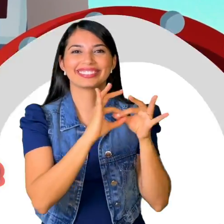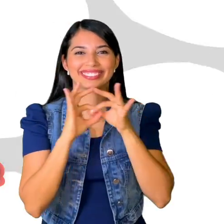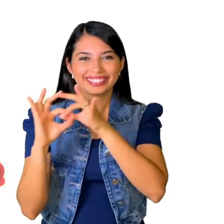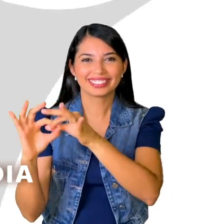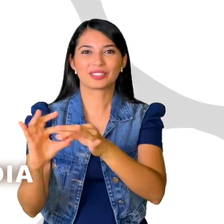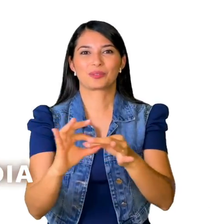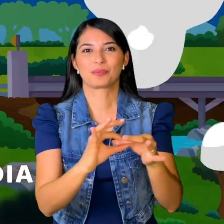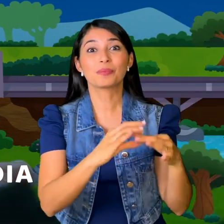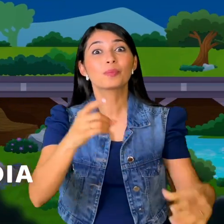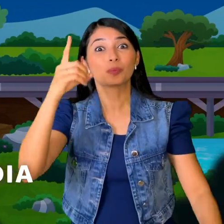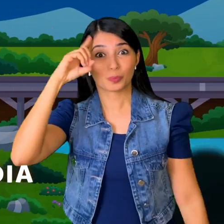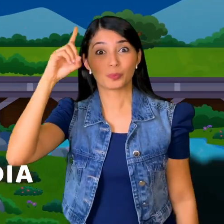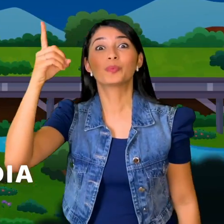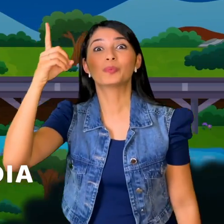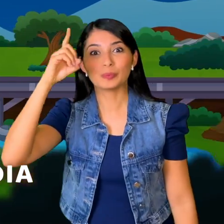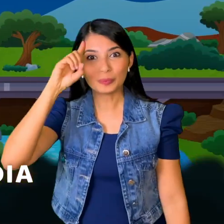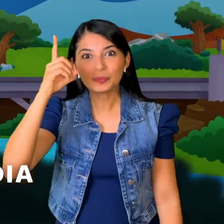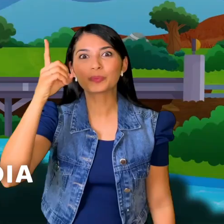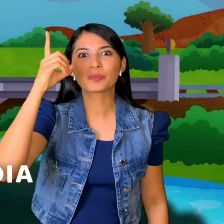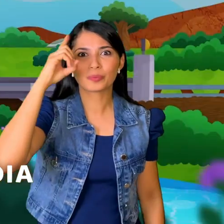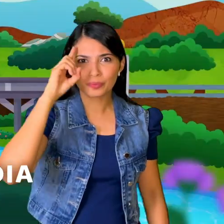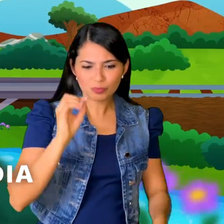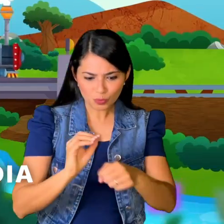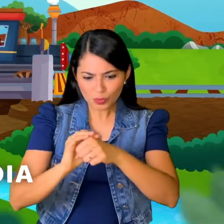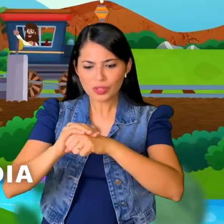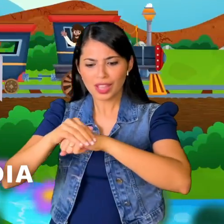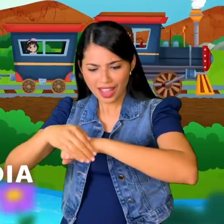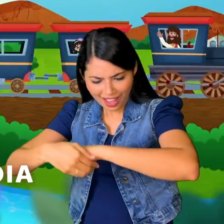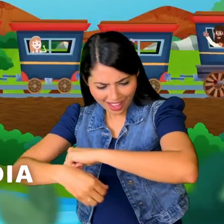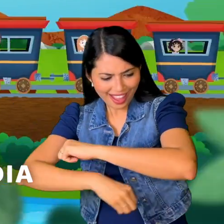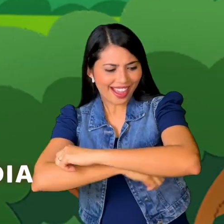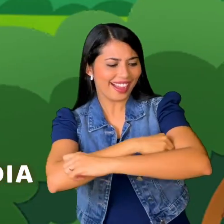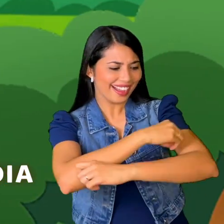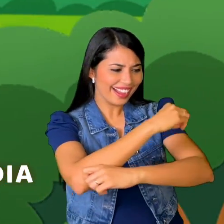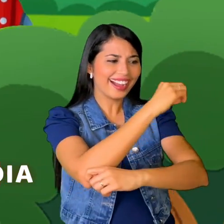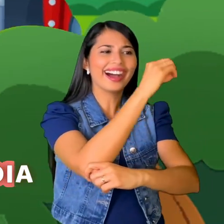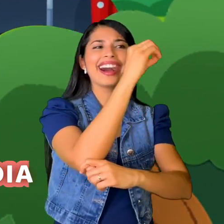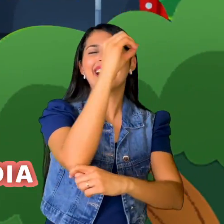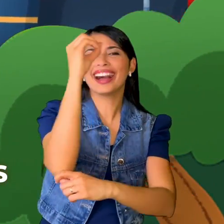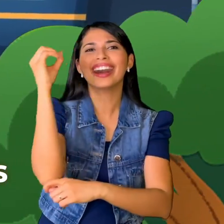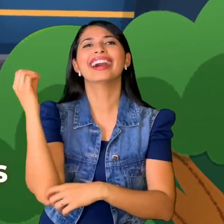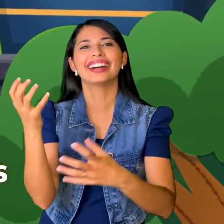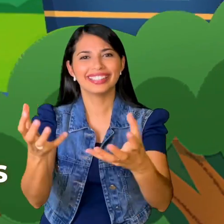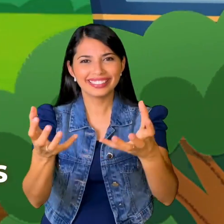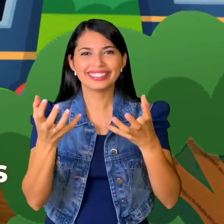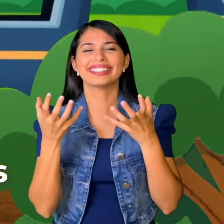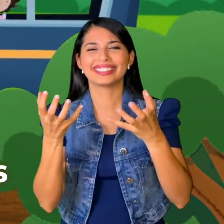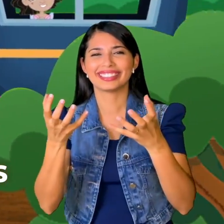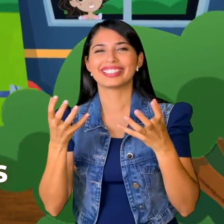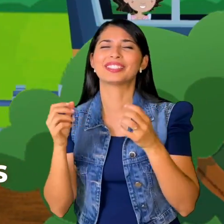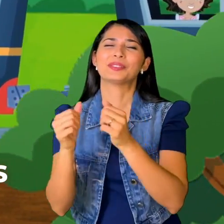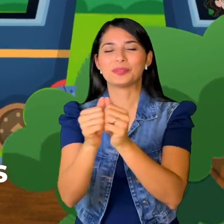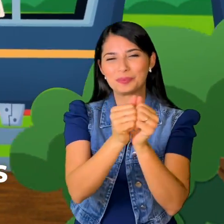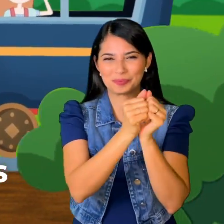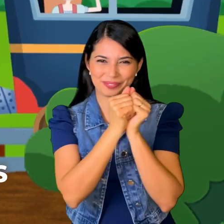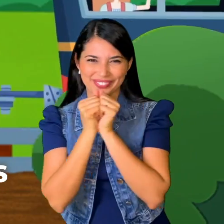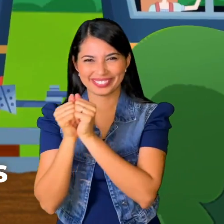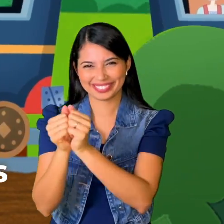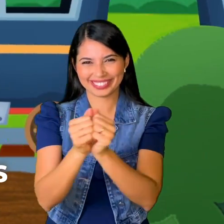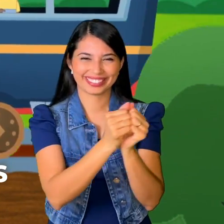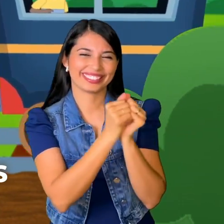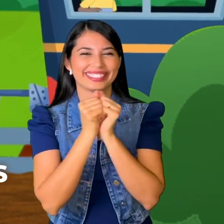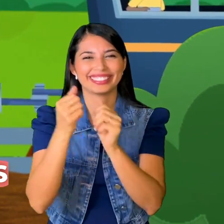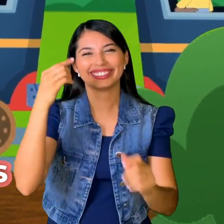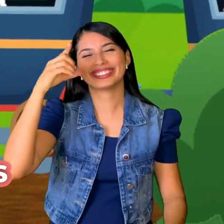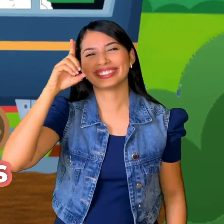Superlitos os dias De noite ou de dia Eu quero caminhar